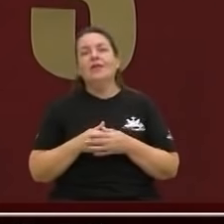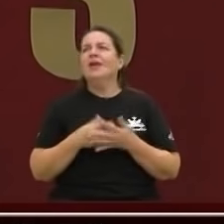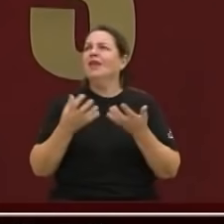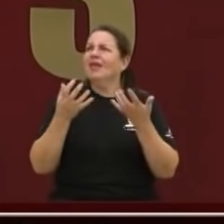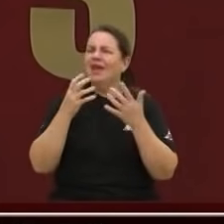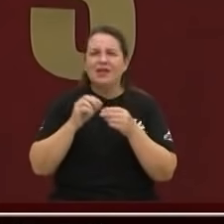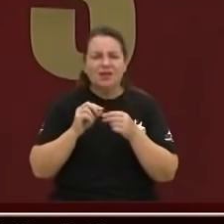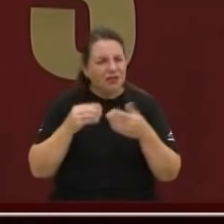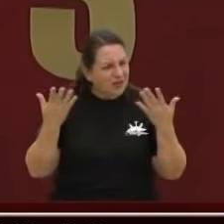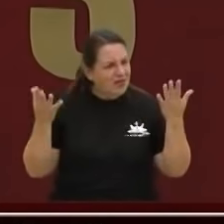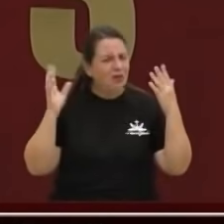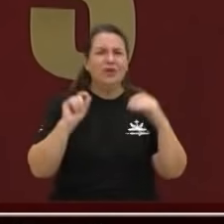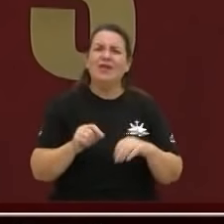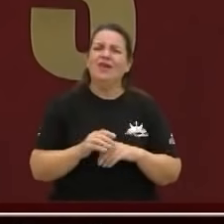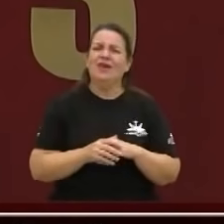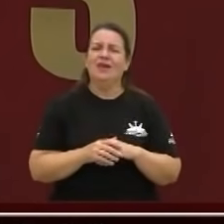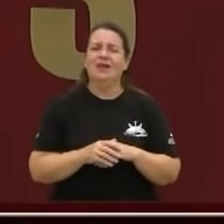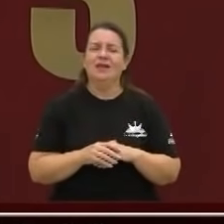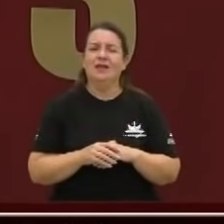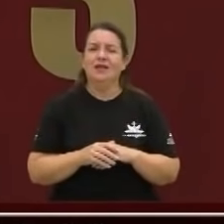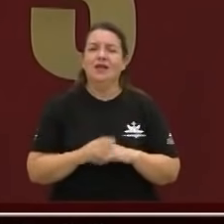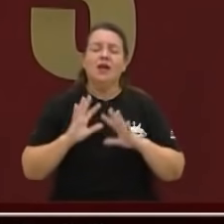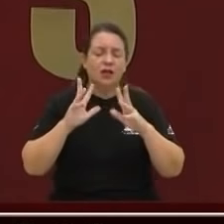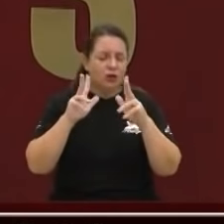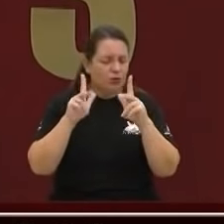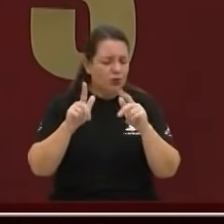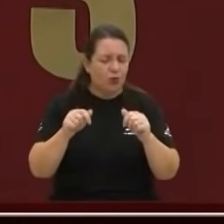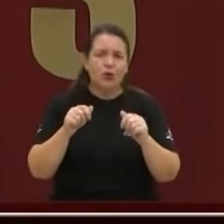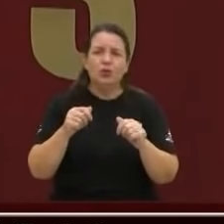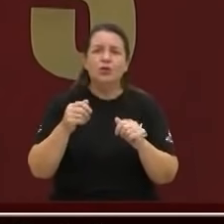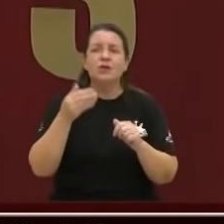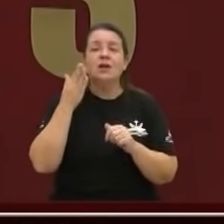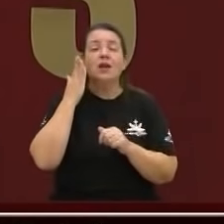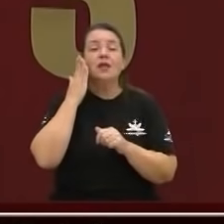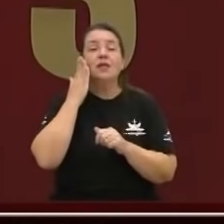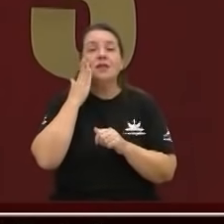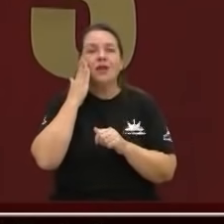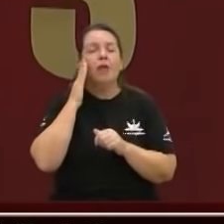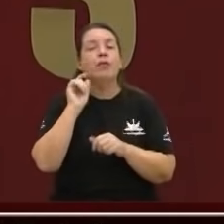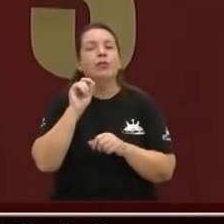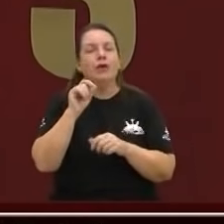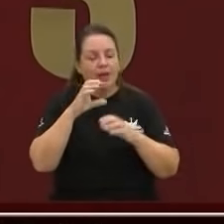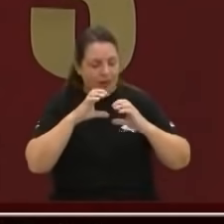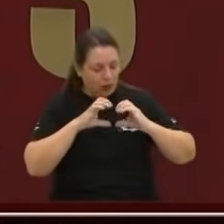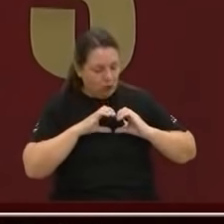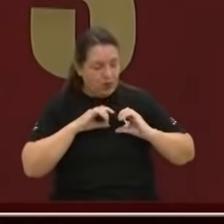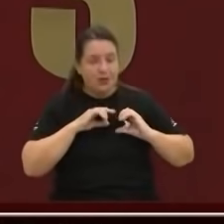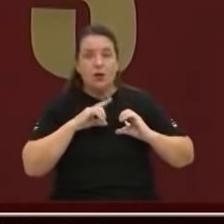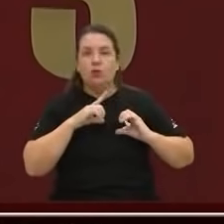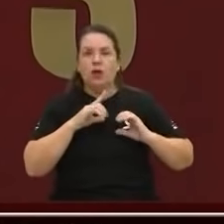te faça? E que todo mundo saia no coração com esse grito, esta oração: